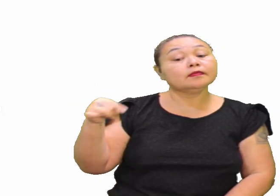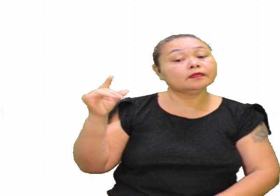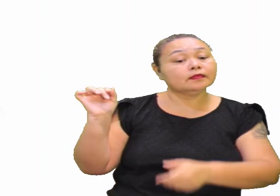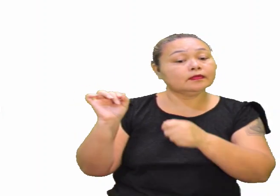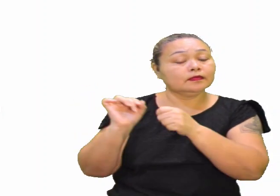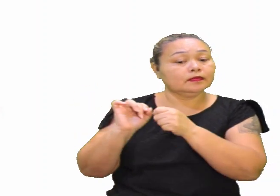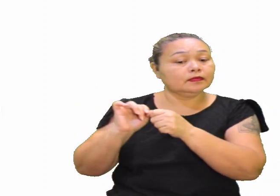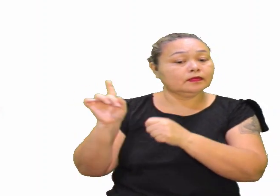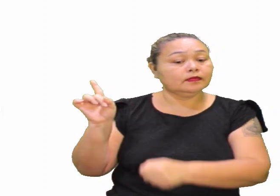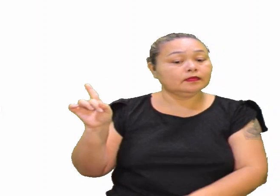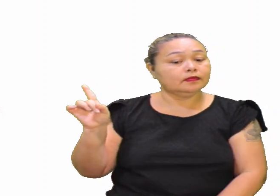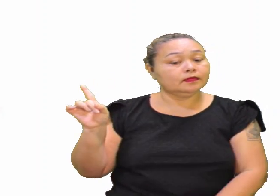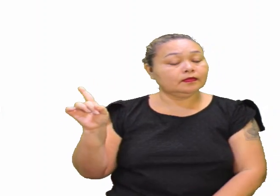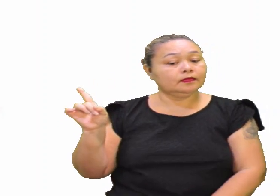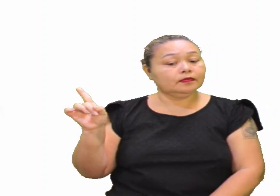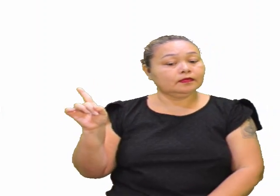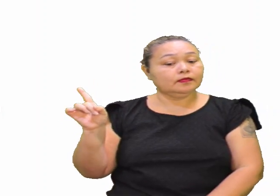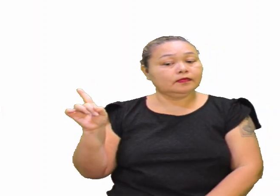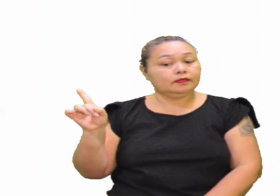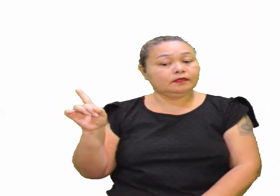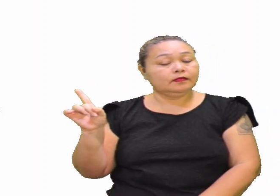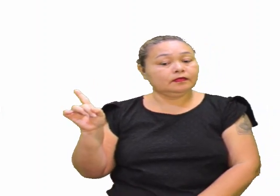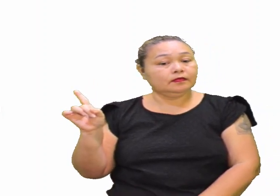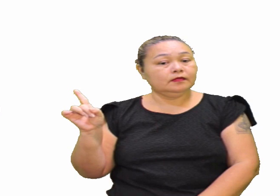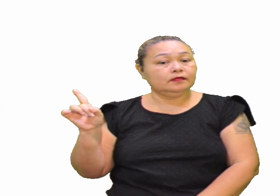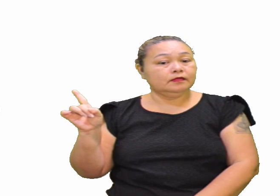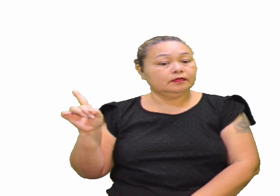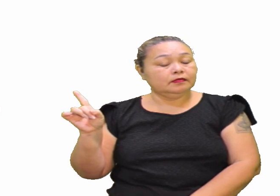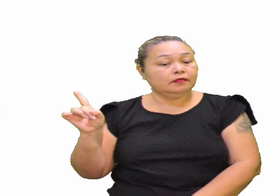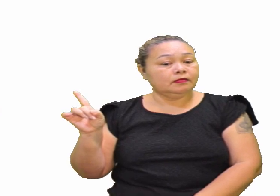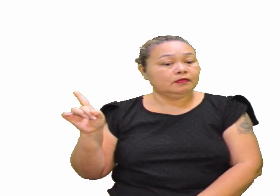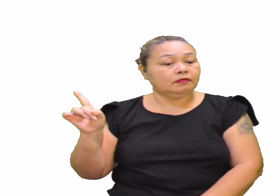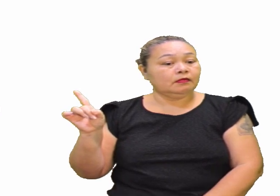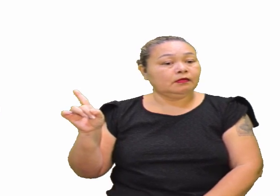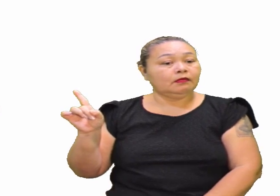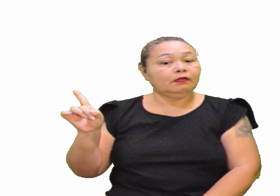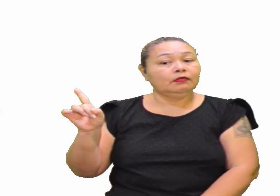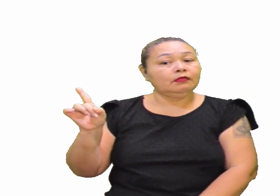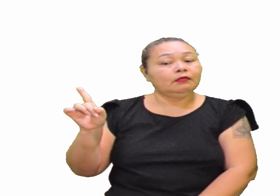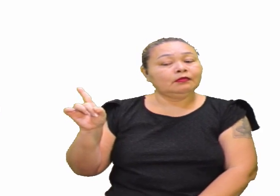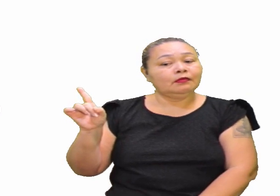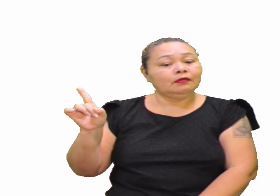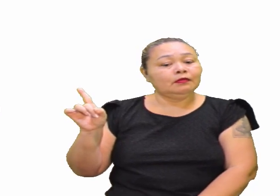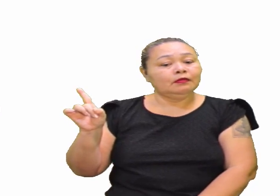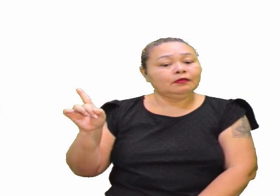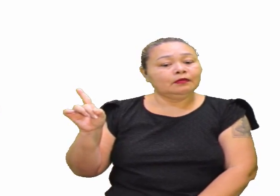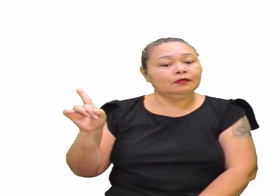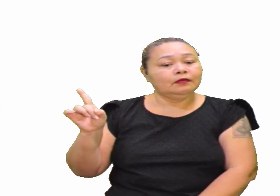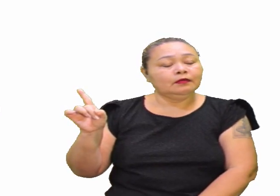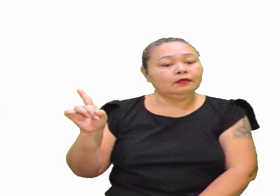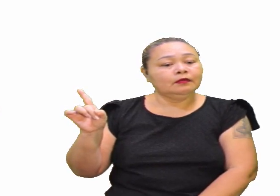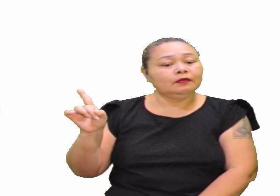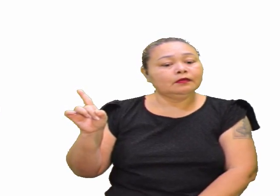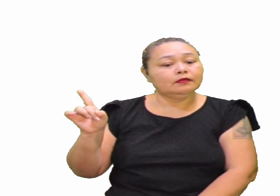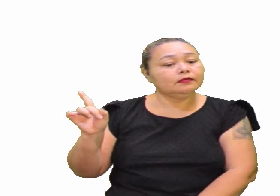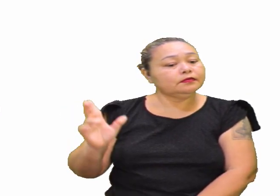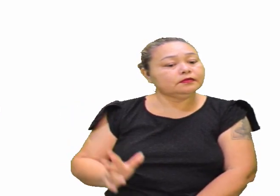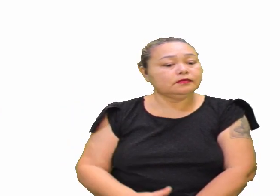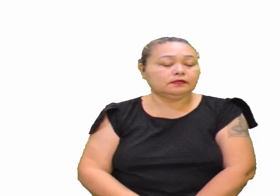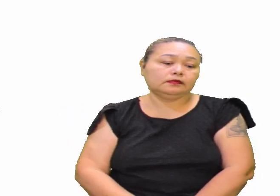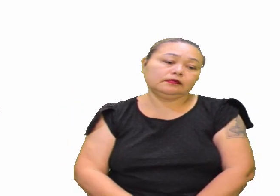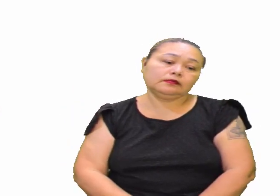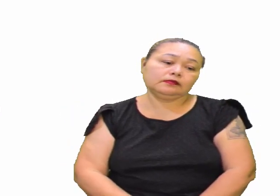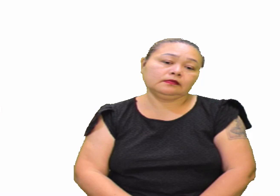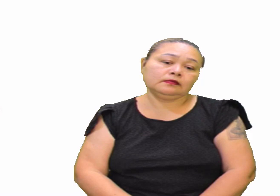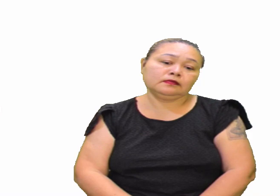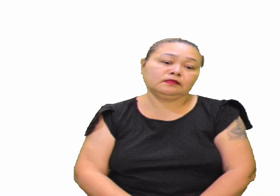normal, X deficiente. Então, ela é portadora. O que não podemos afirmar, pois Júlia pode ser também